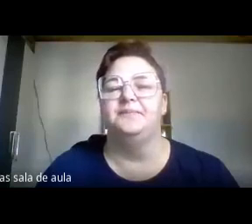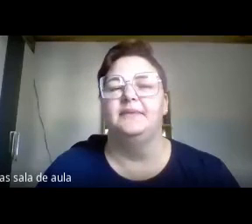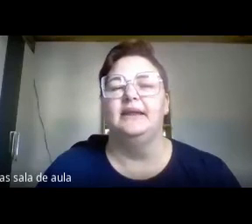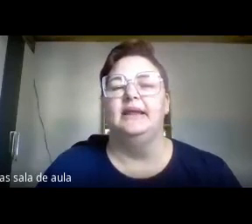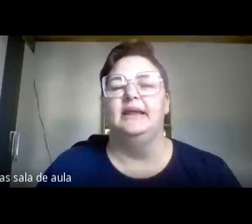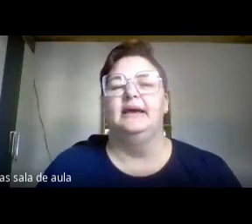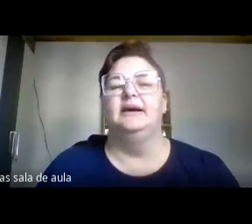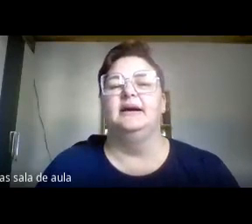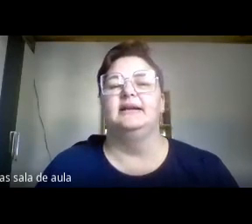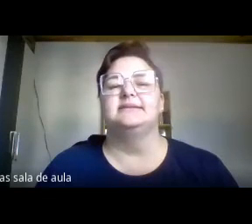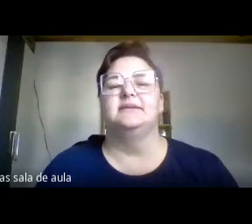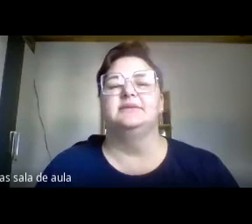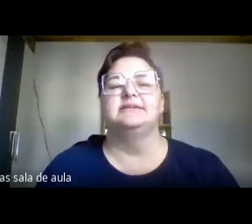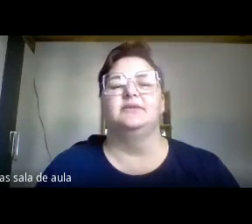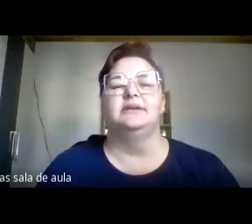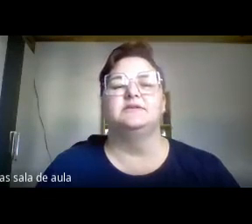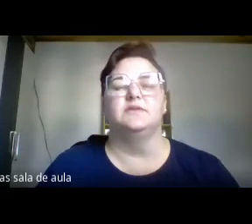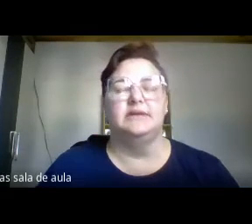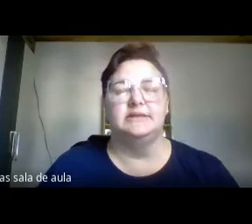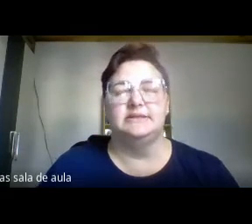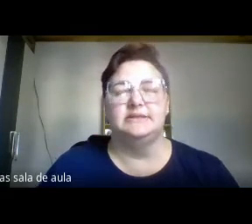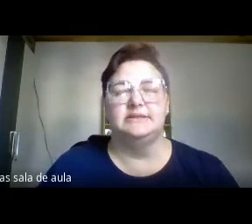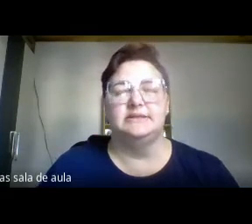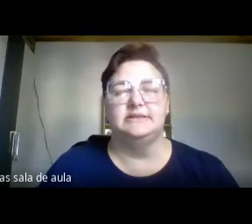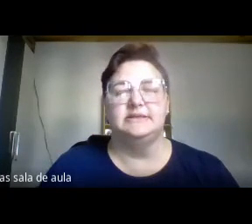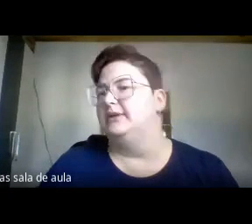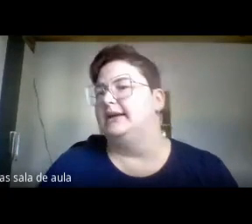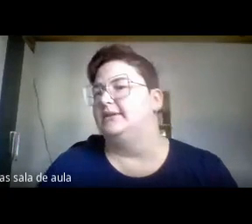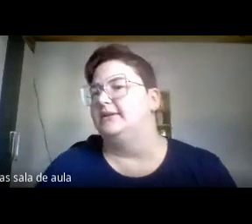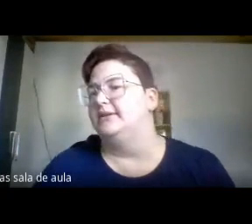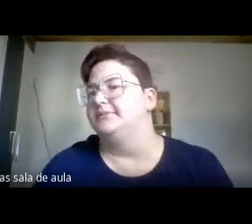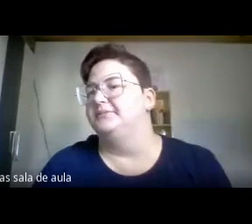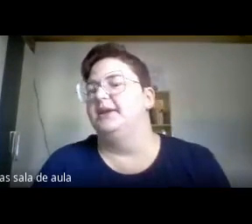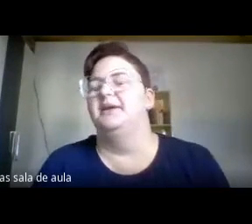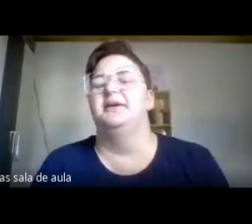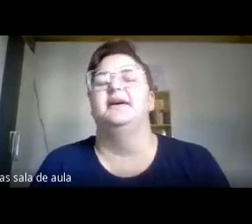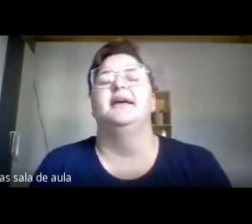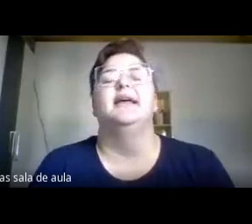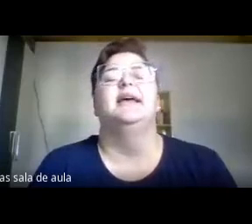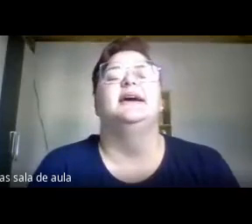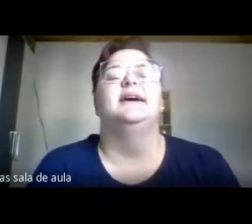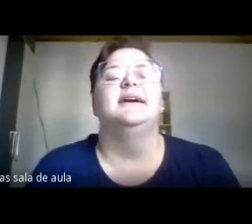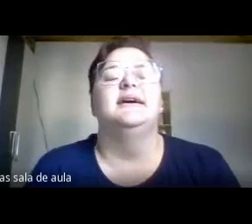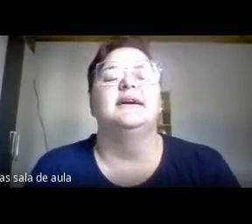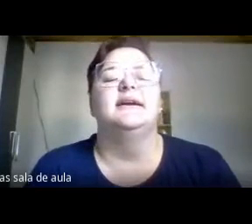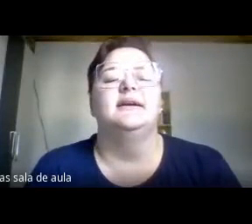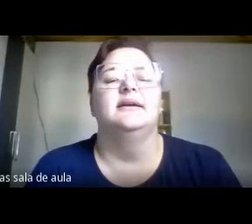trazer a questão das saudações, ficou desconfigurado ali, ó.